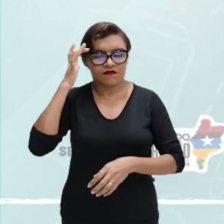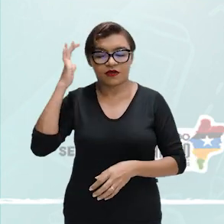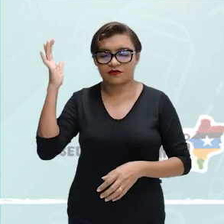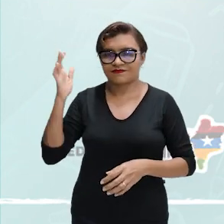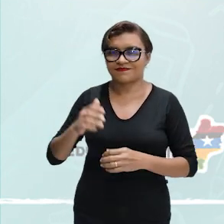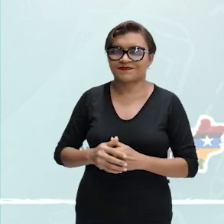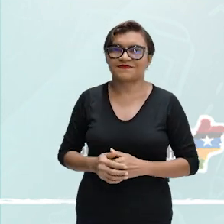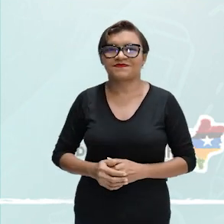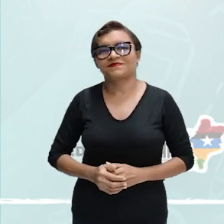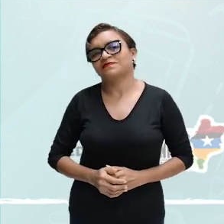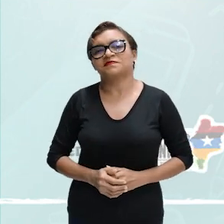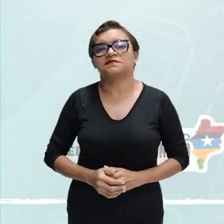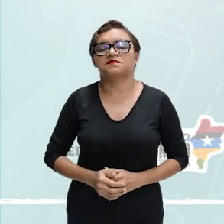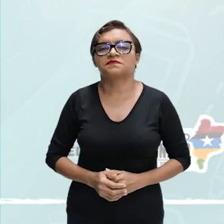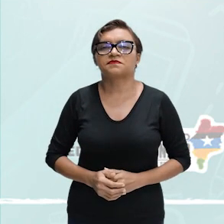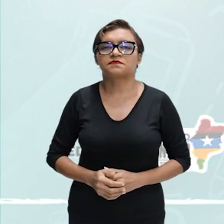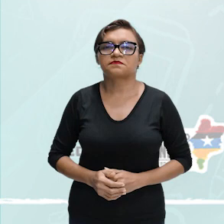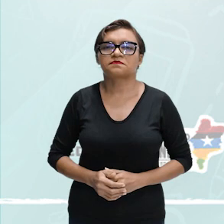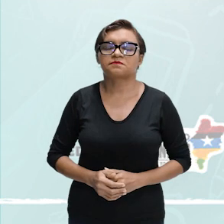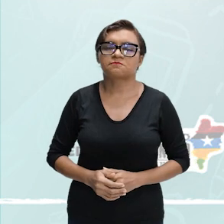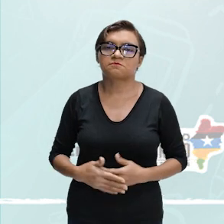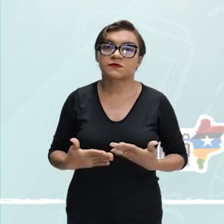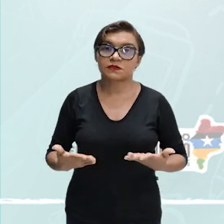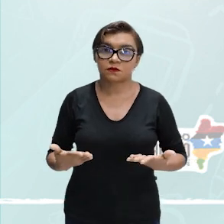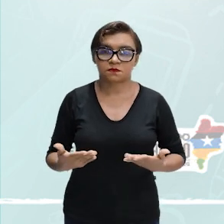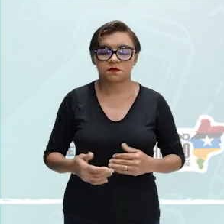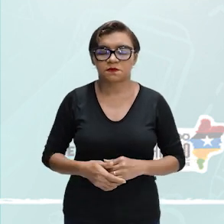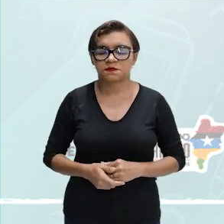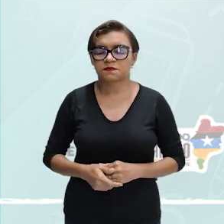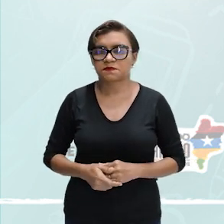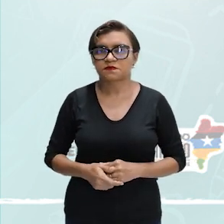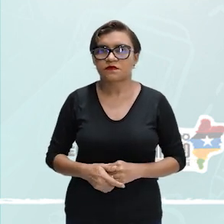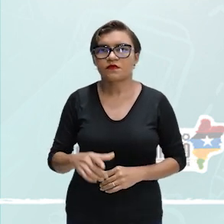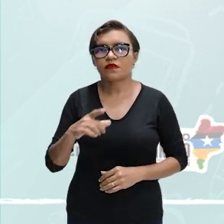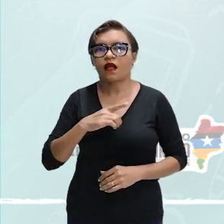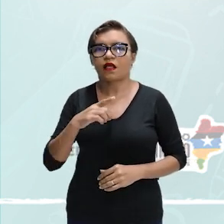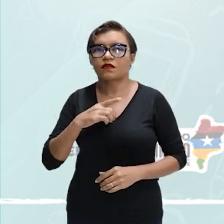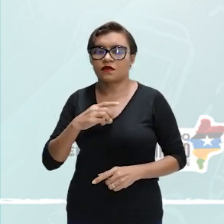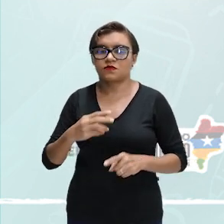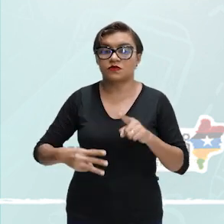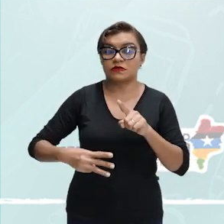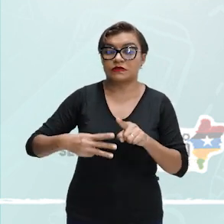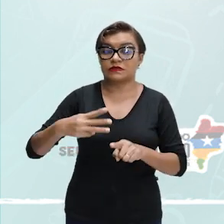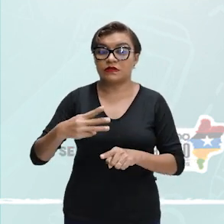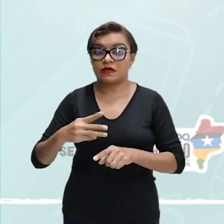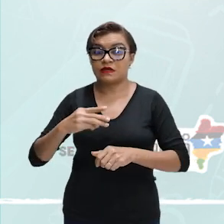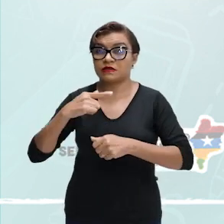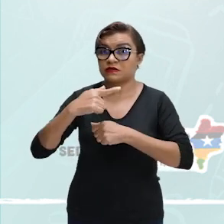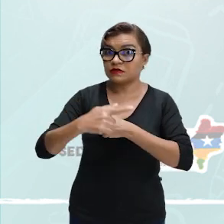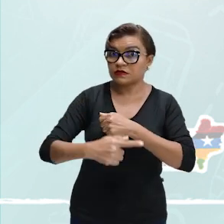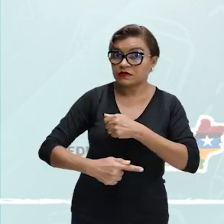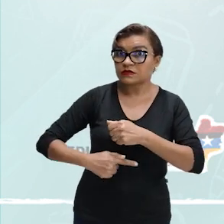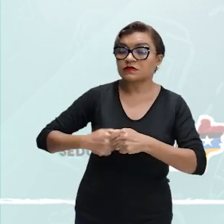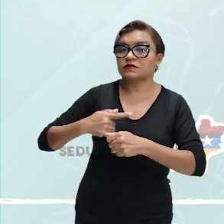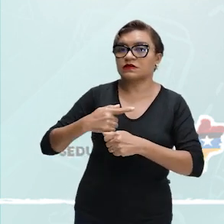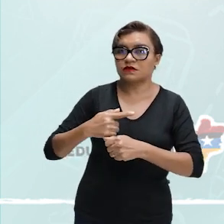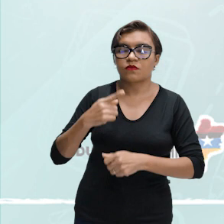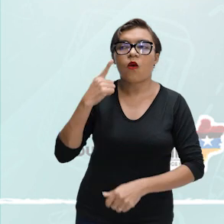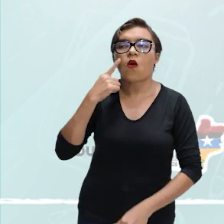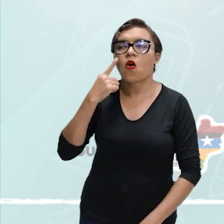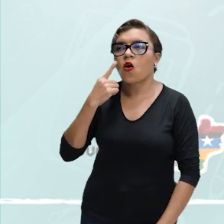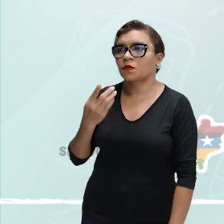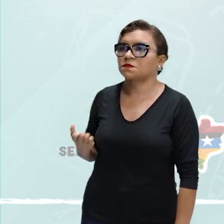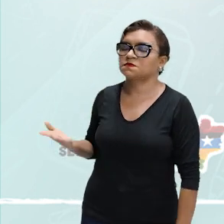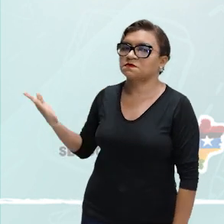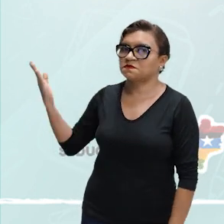simples. Bom, então aqui nós temos 3 átomos para poder a gente